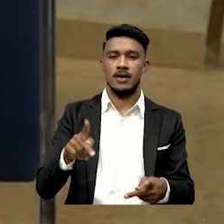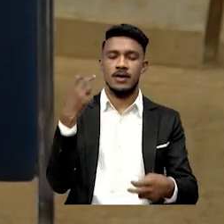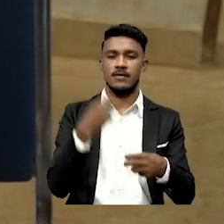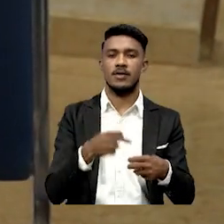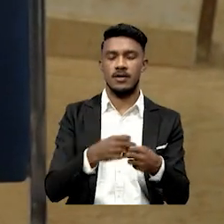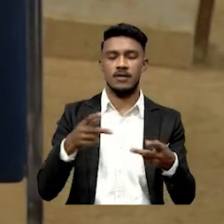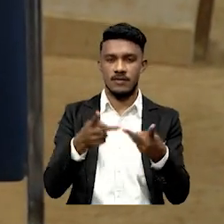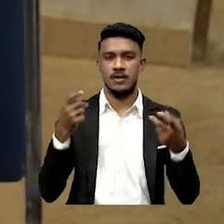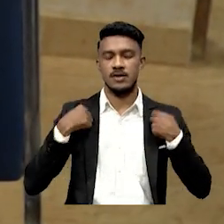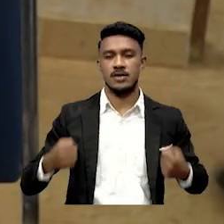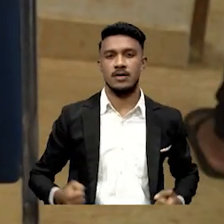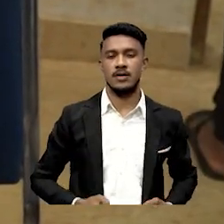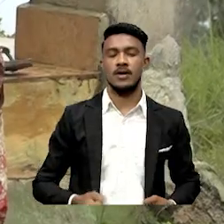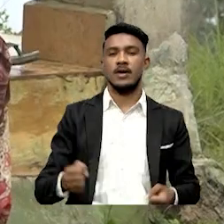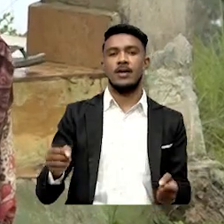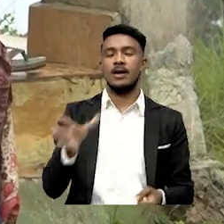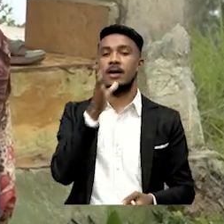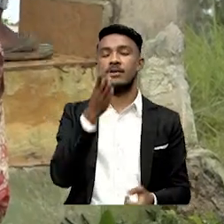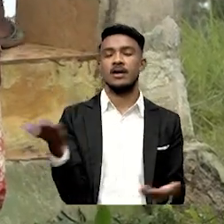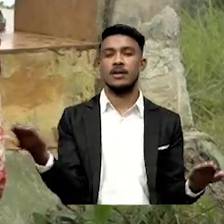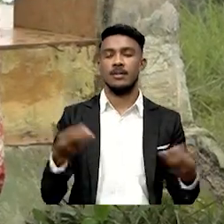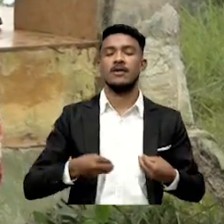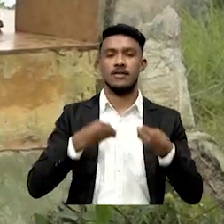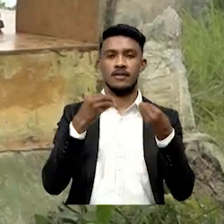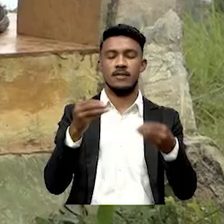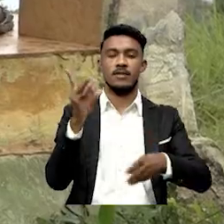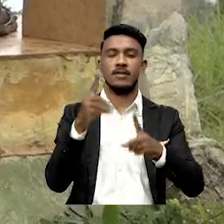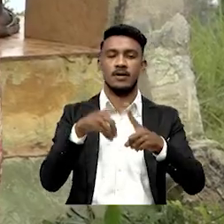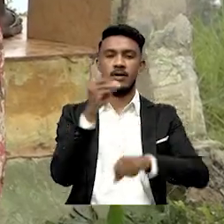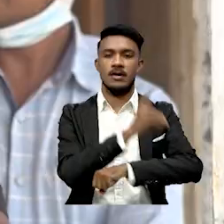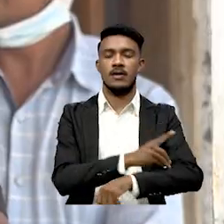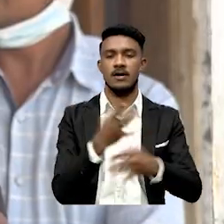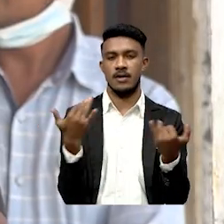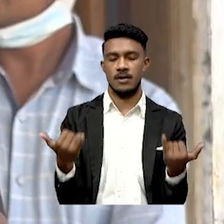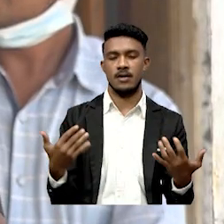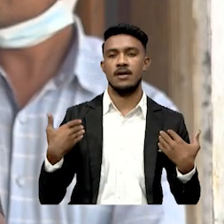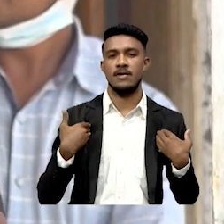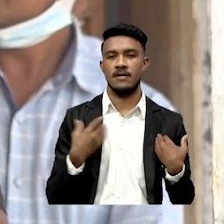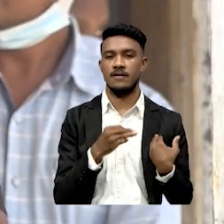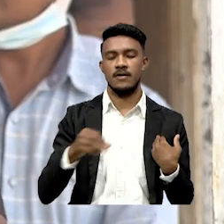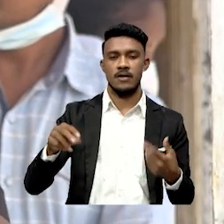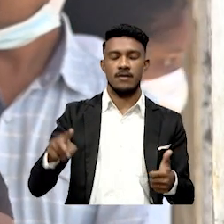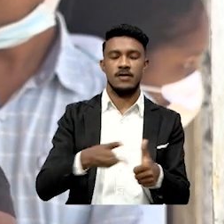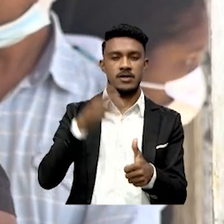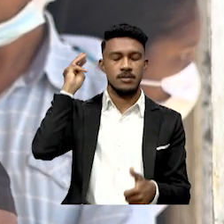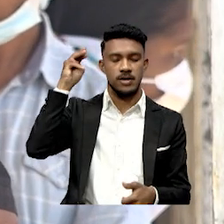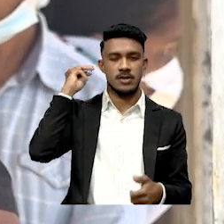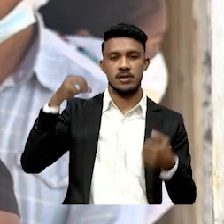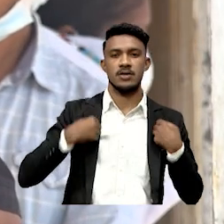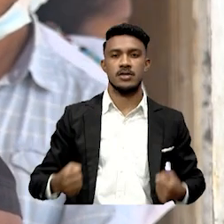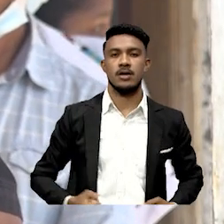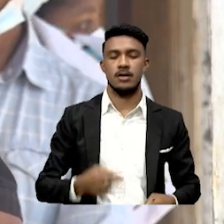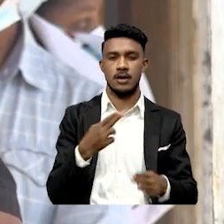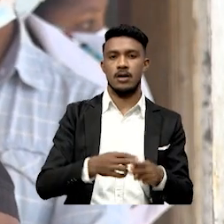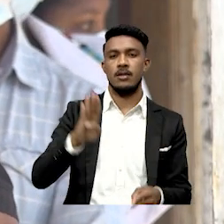halau serviço ia maternidade nebe foi in the down estabelece. Antes ne vice-ministro Saúde Bonifácio Malcoli dos